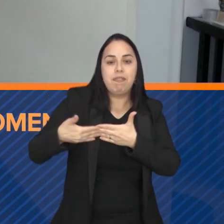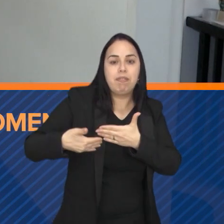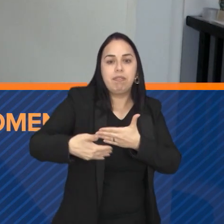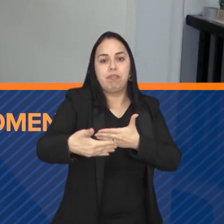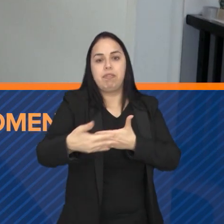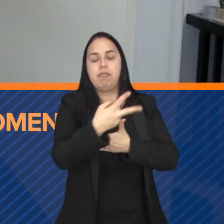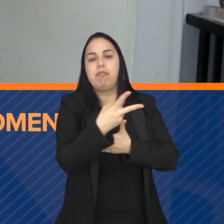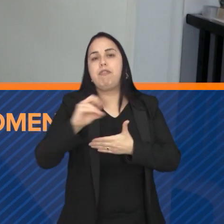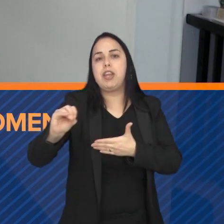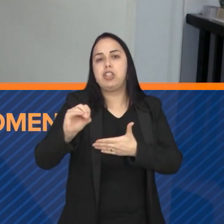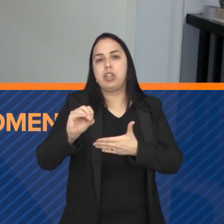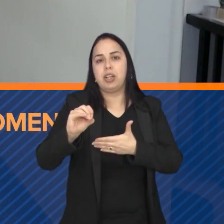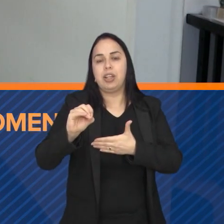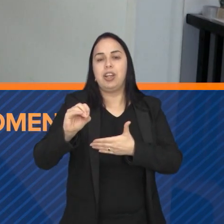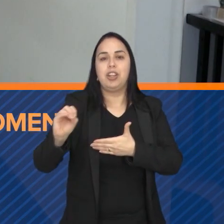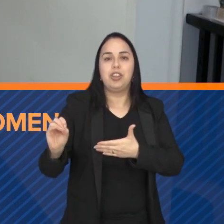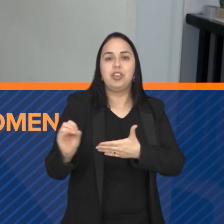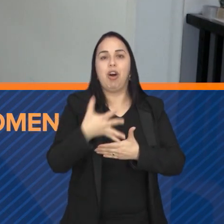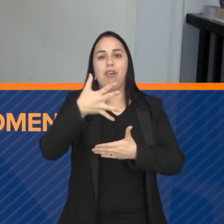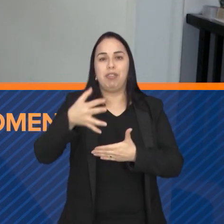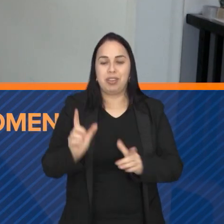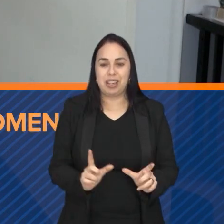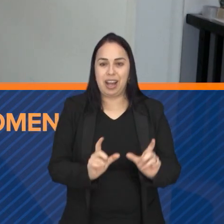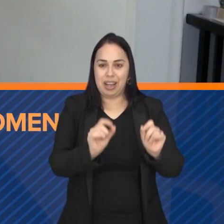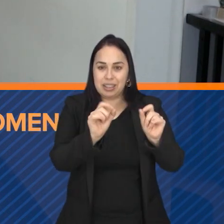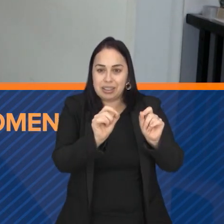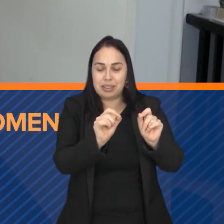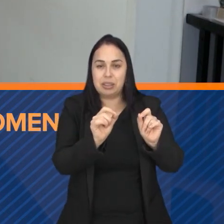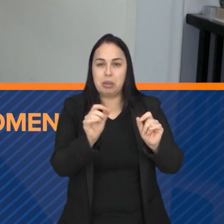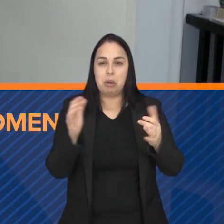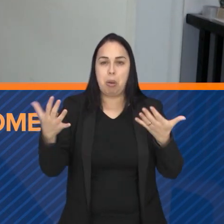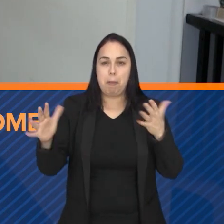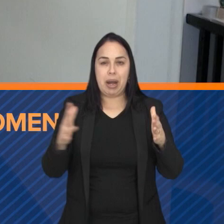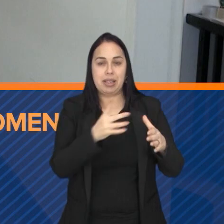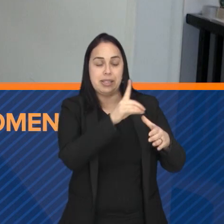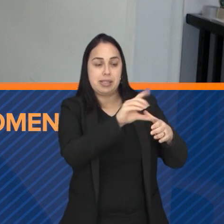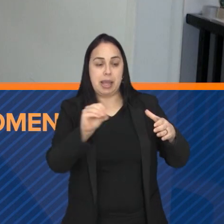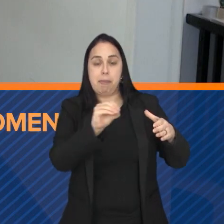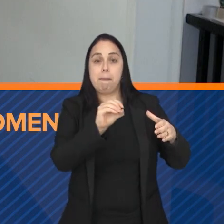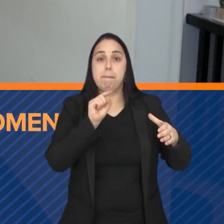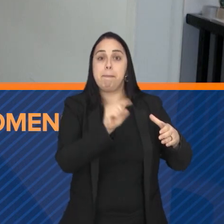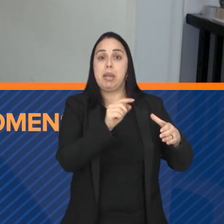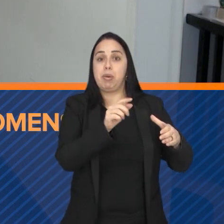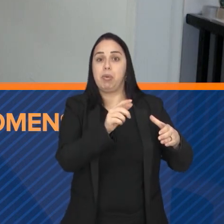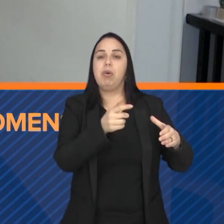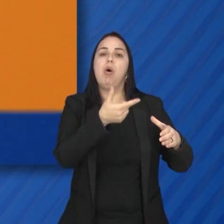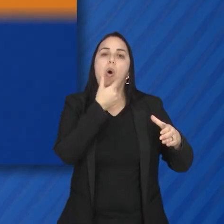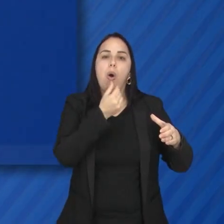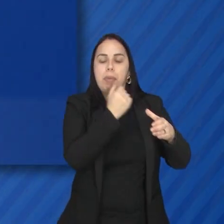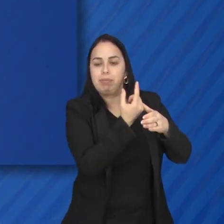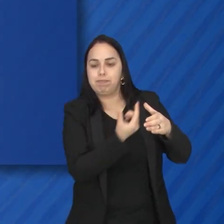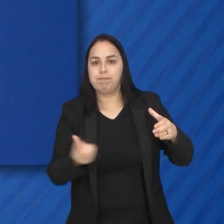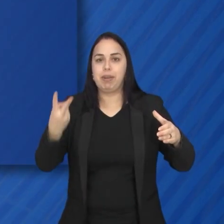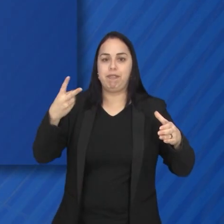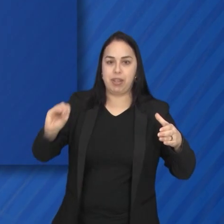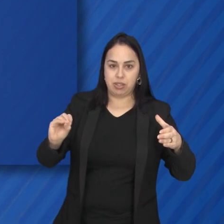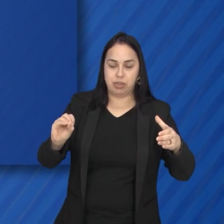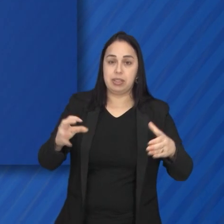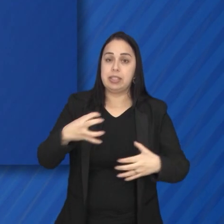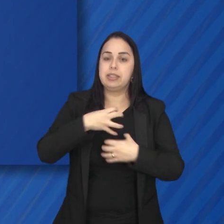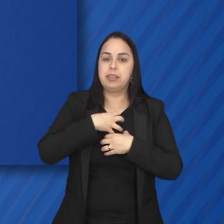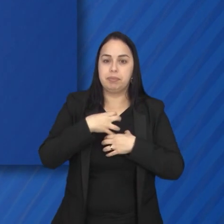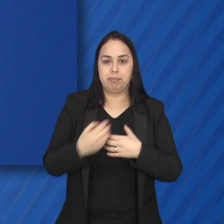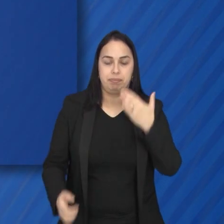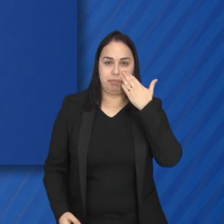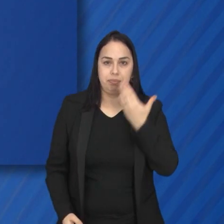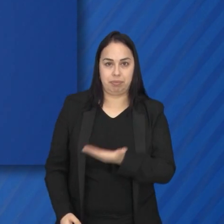de 20 novos casos a cada 100 mil homens e 21 a cada 100 mil mulheres. Os sinais e sintomas